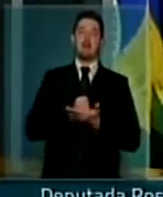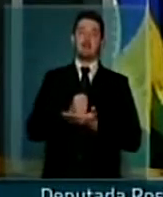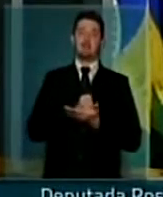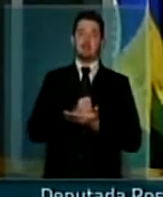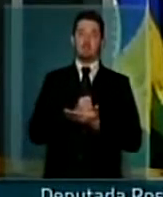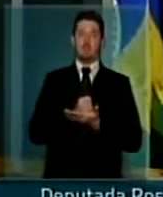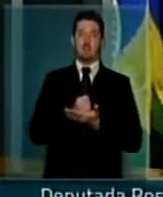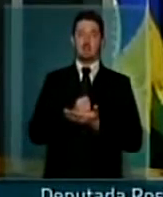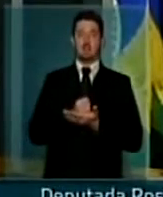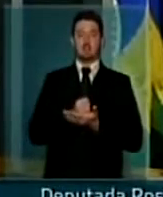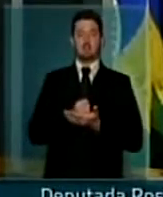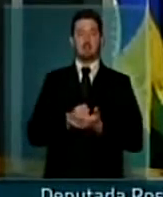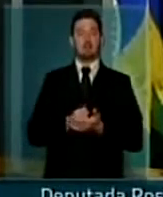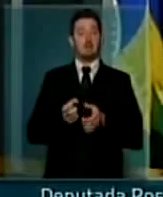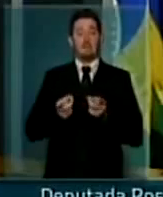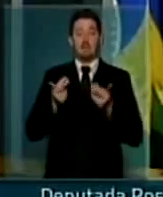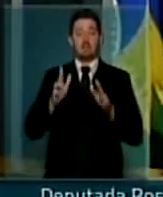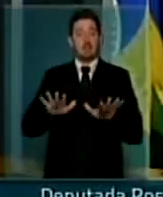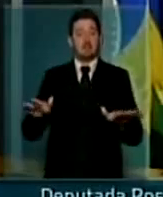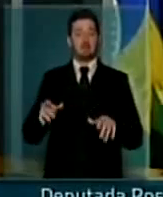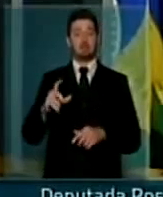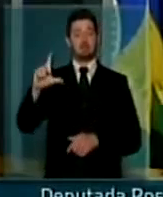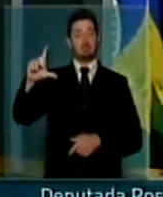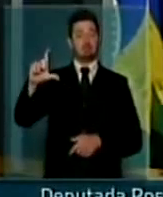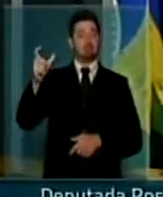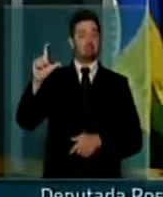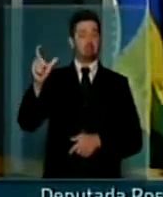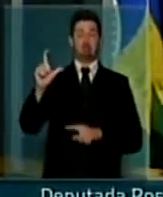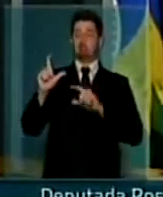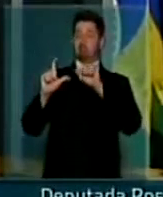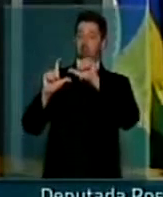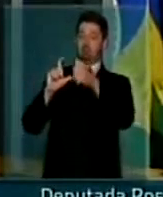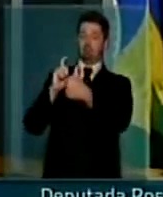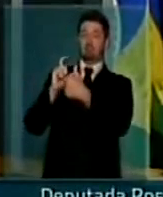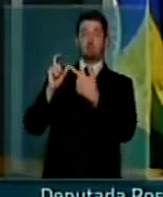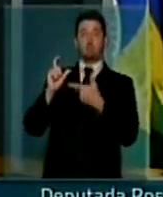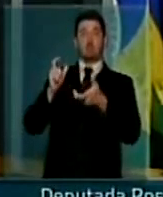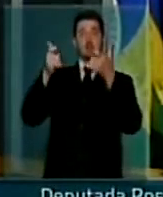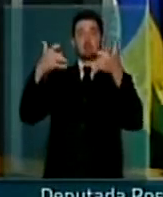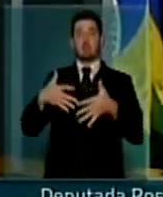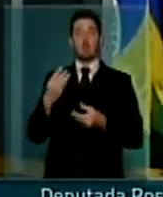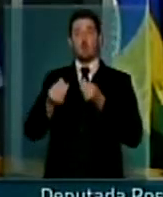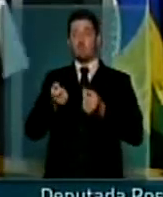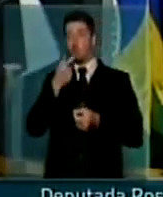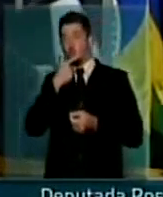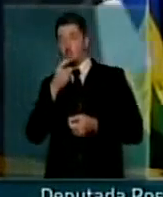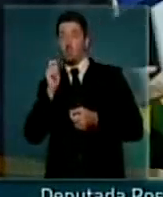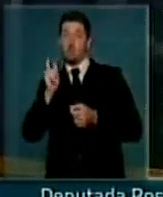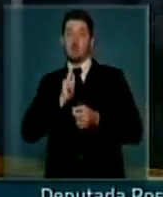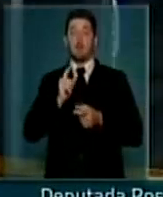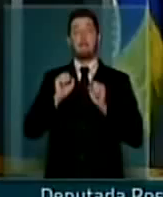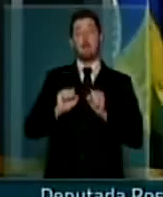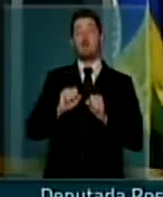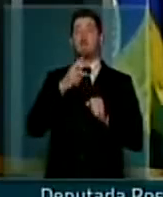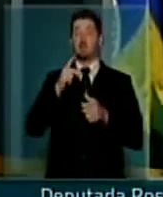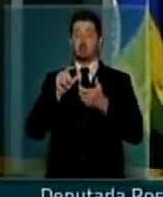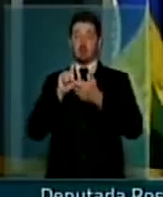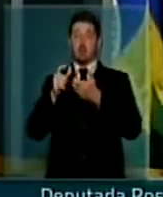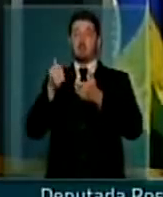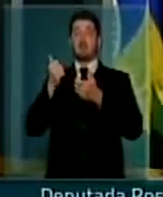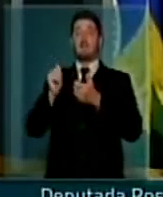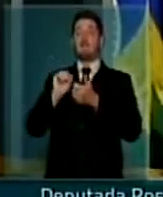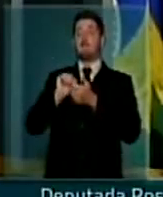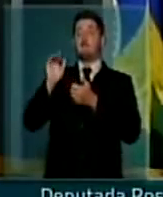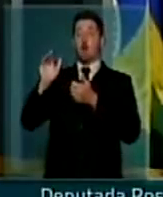vendido assim, senhor presidente. Assim, sem nenhuma bula e apenas com a recomendação que ele deve ser